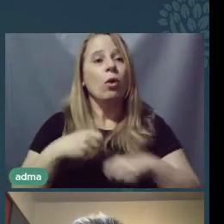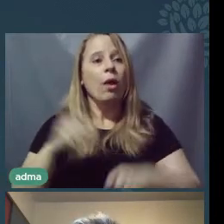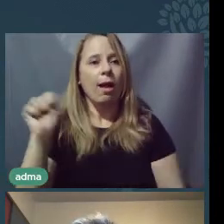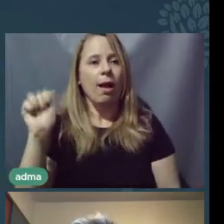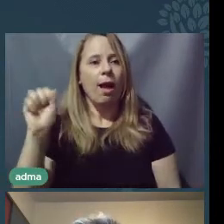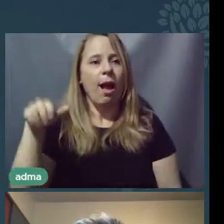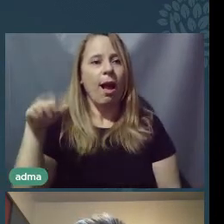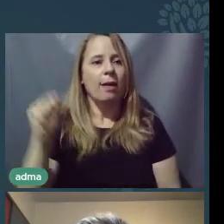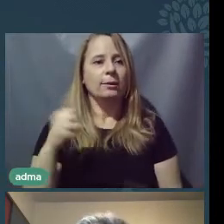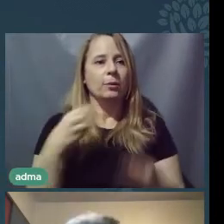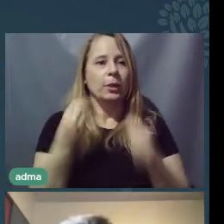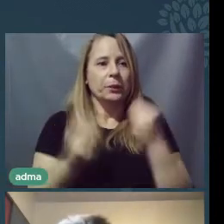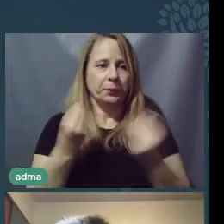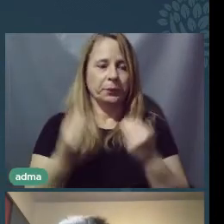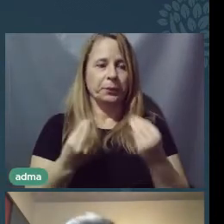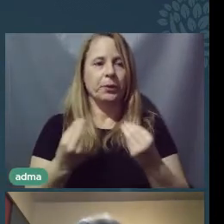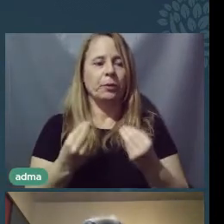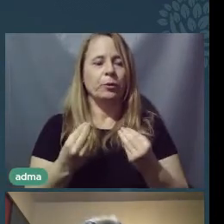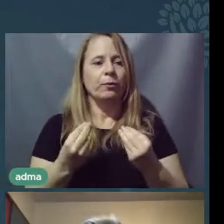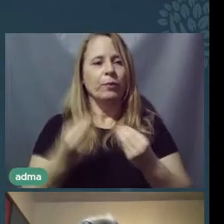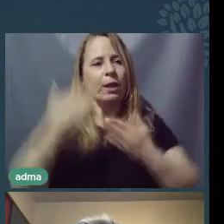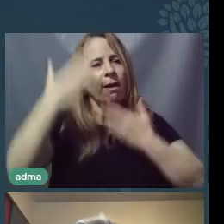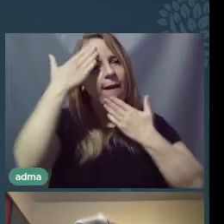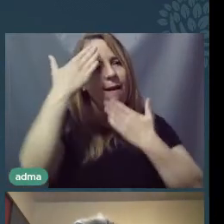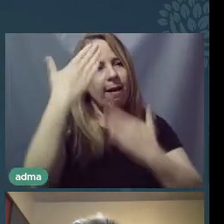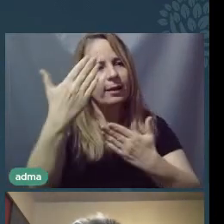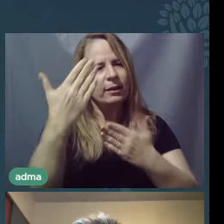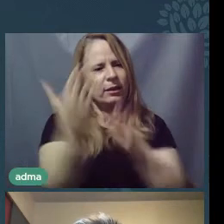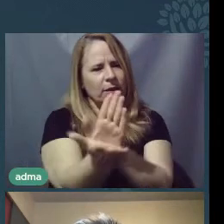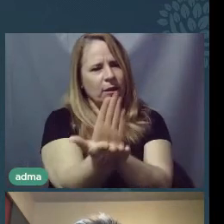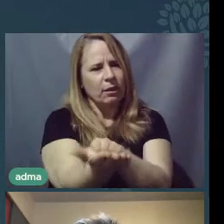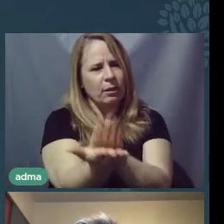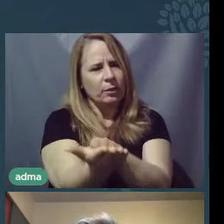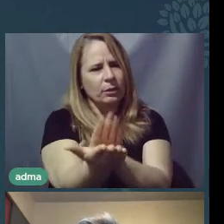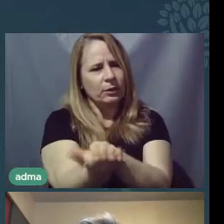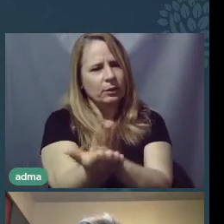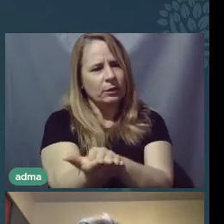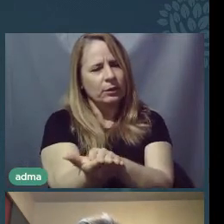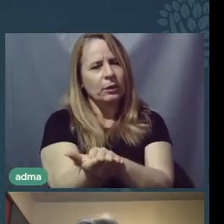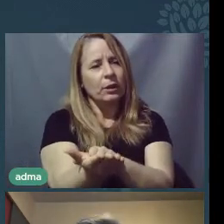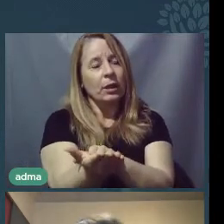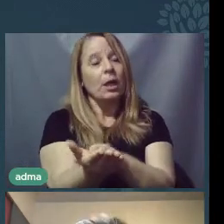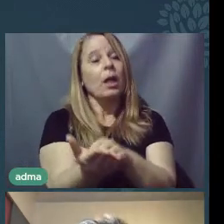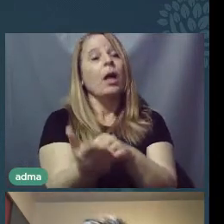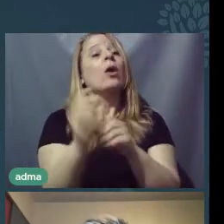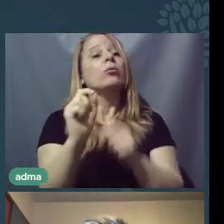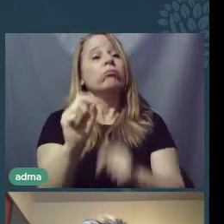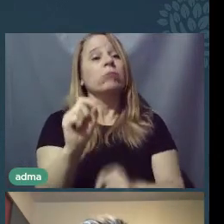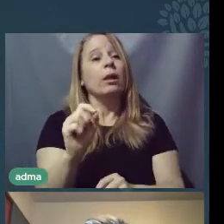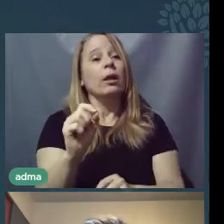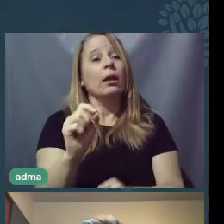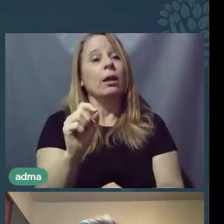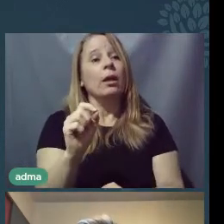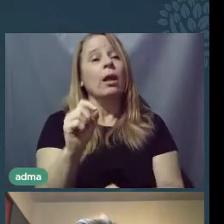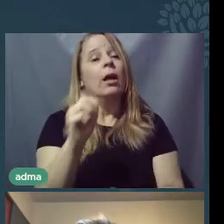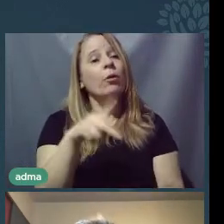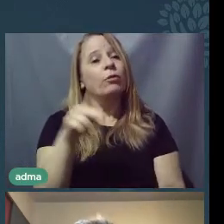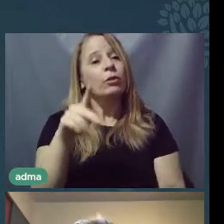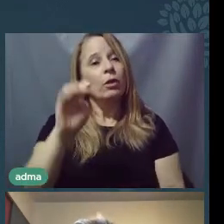quero também agradecer e parabenizar a doutora Evelyn, porque ela facilitou demais o meu